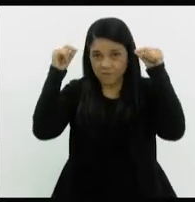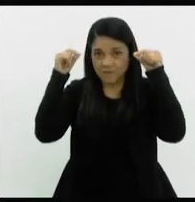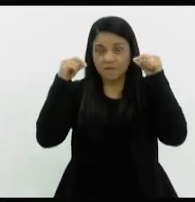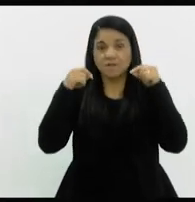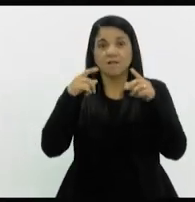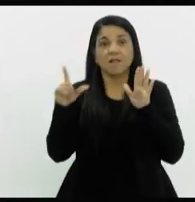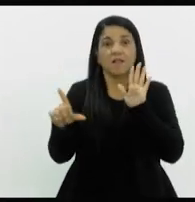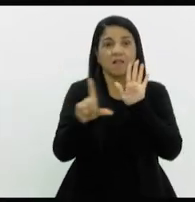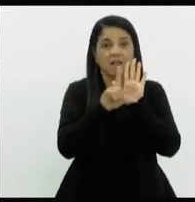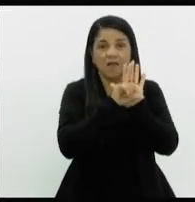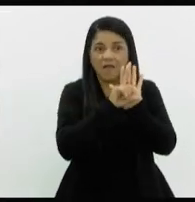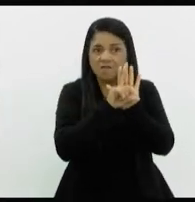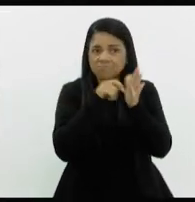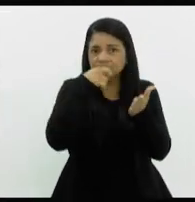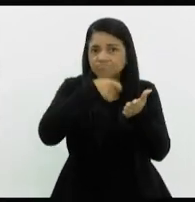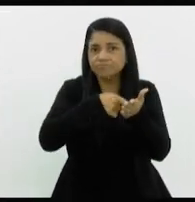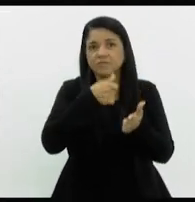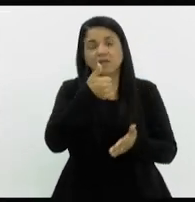lei